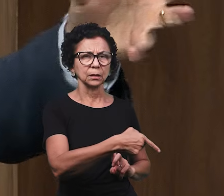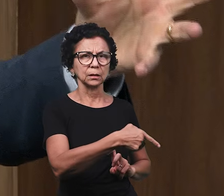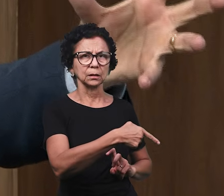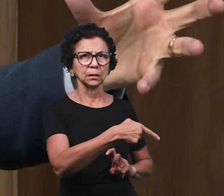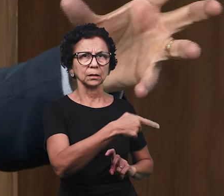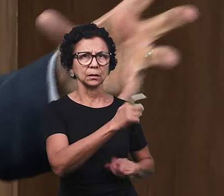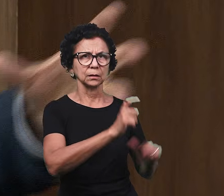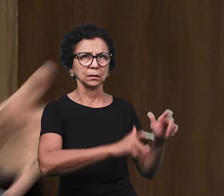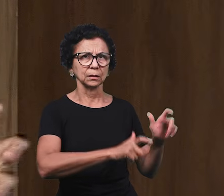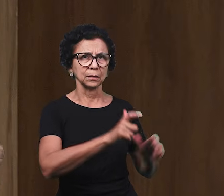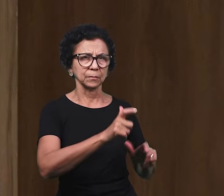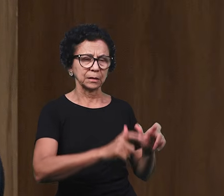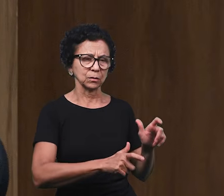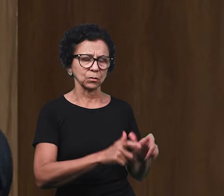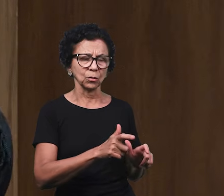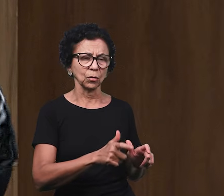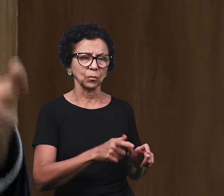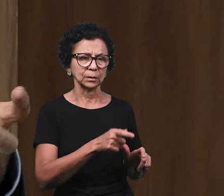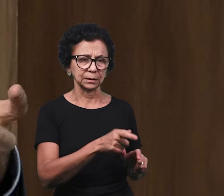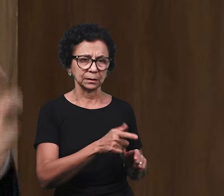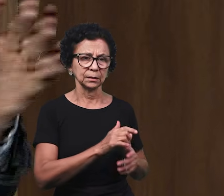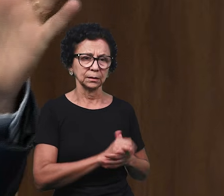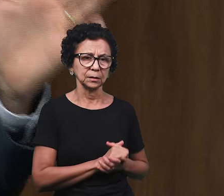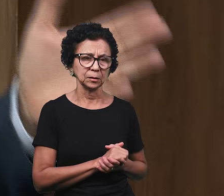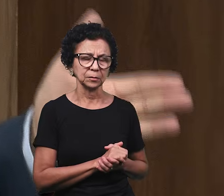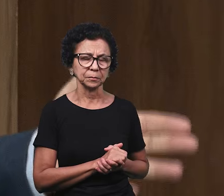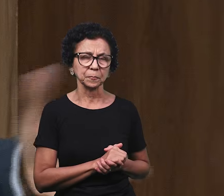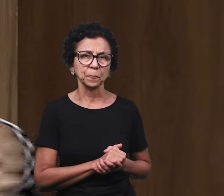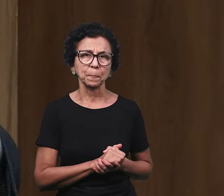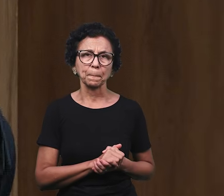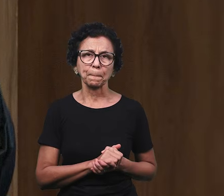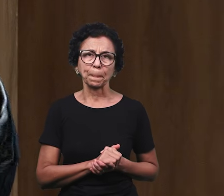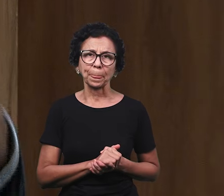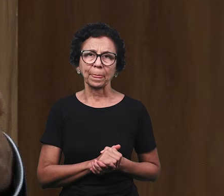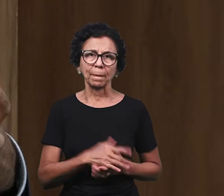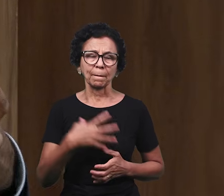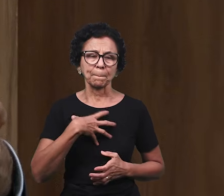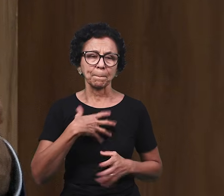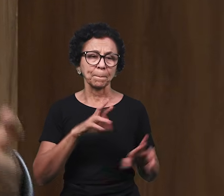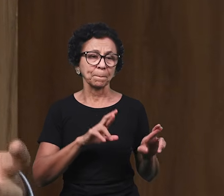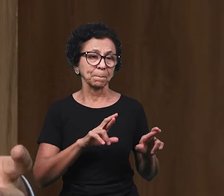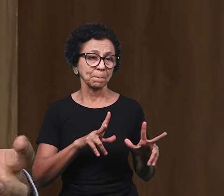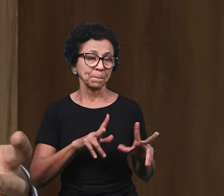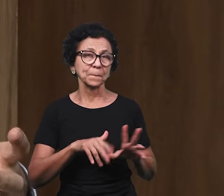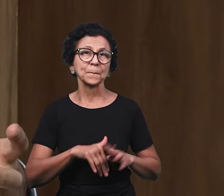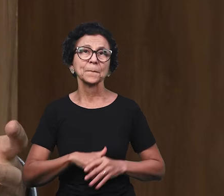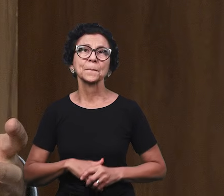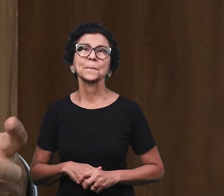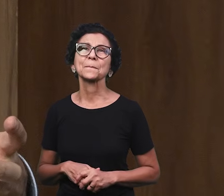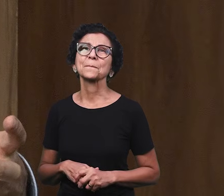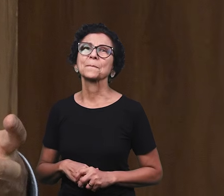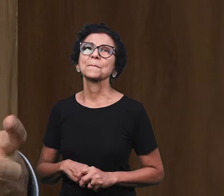do mundo, os outros sentimentos, corrigindo aqui, né? Os outros sentimentos que nós temos,